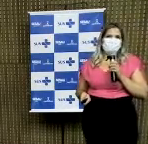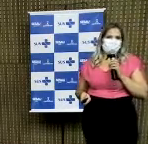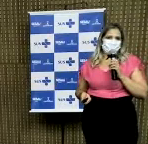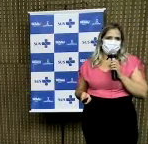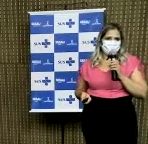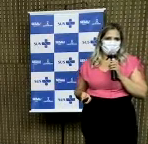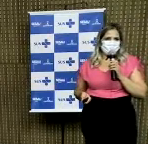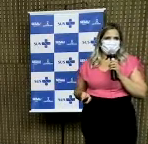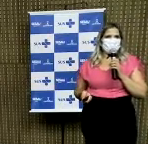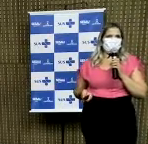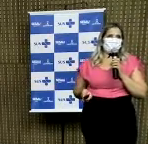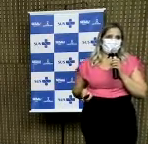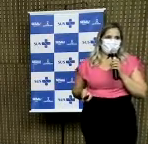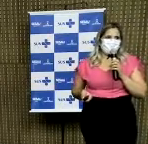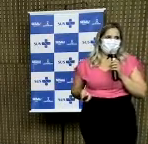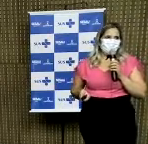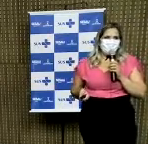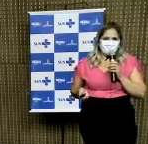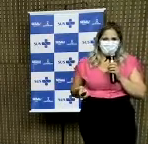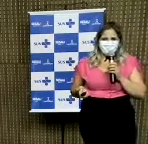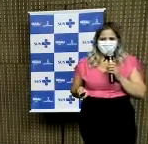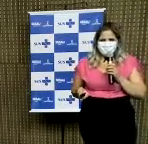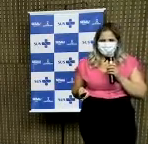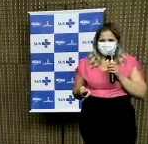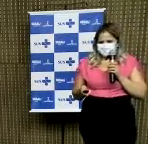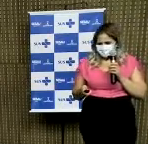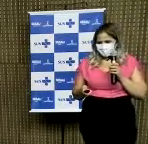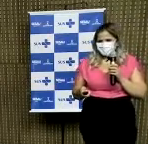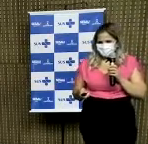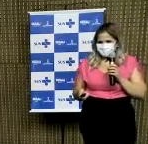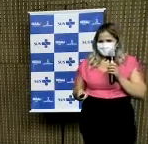Vocês não reparem meu nervoso, tá? Porque é a primeira vez.